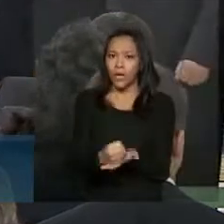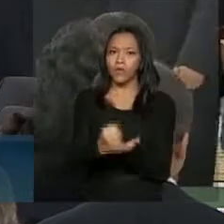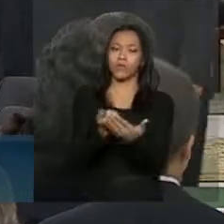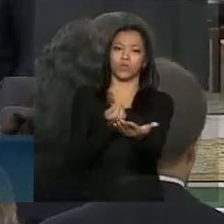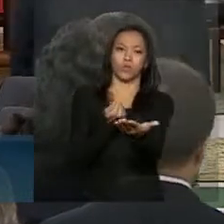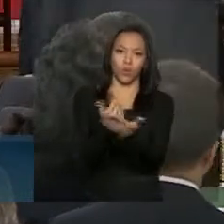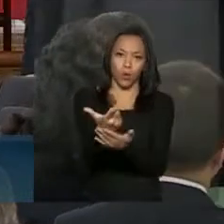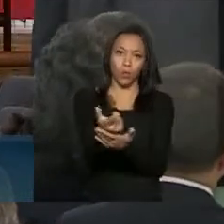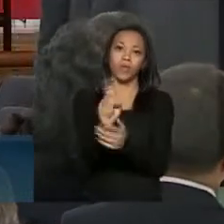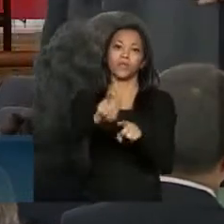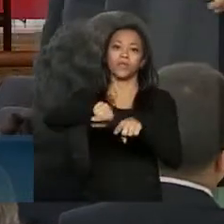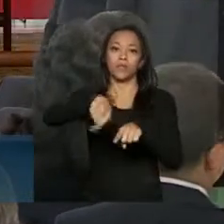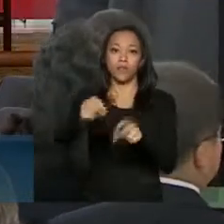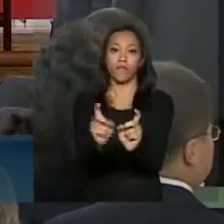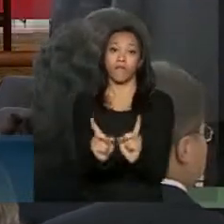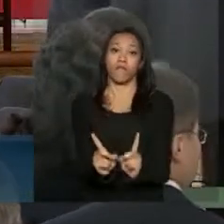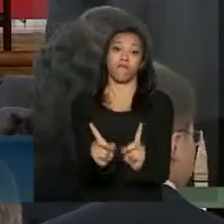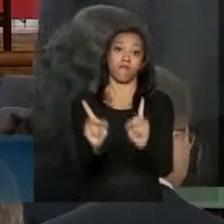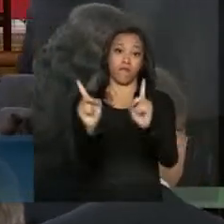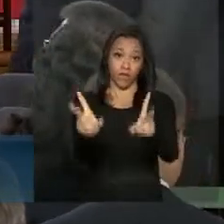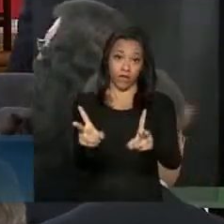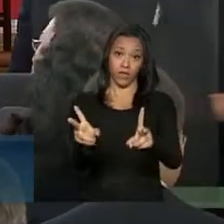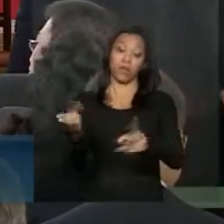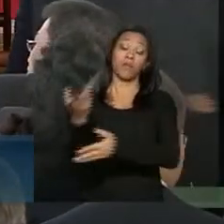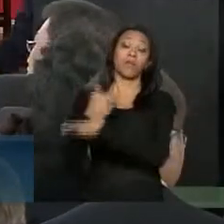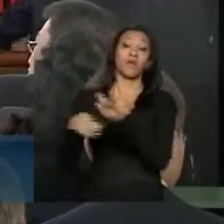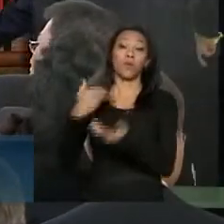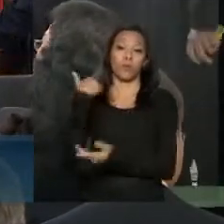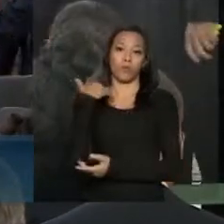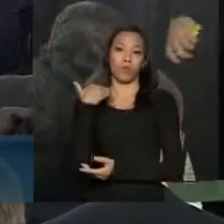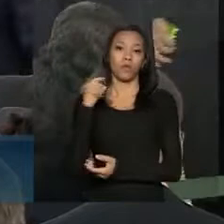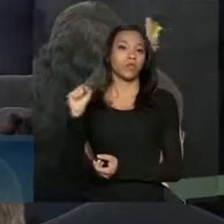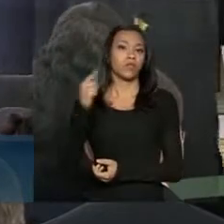Banco BBM SA pelo Banco de Comunicações da China.